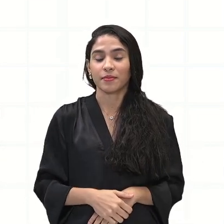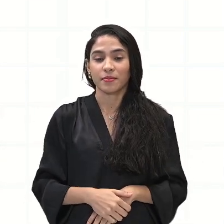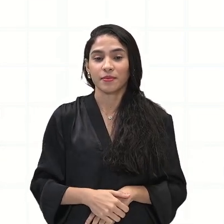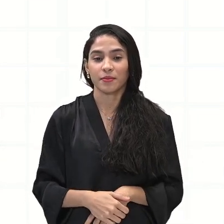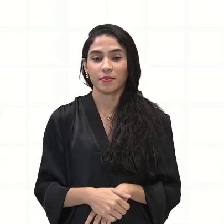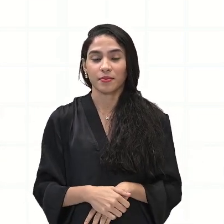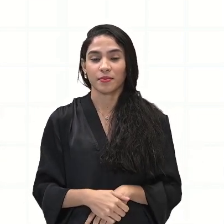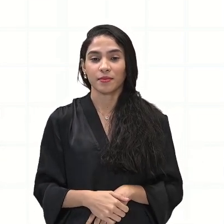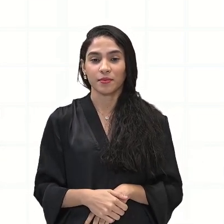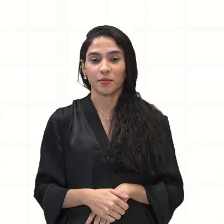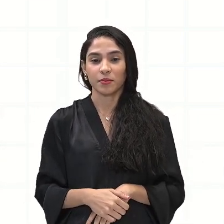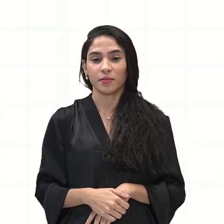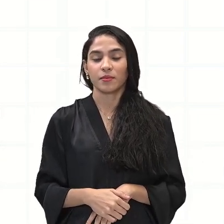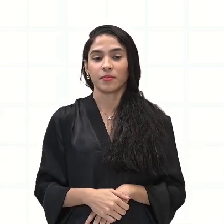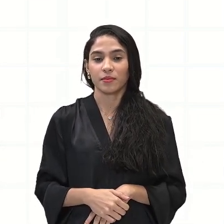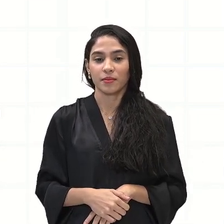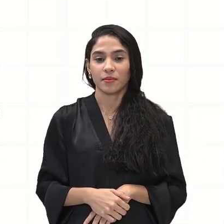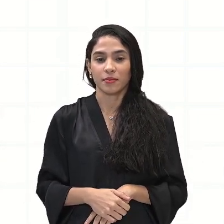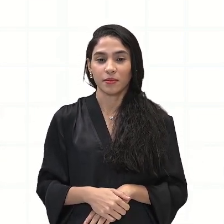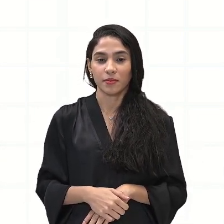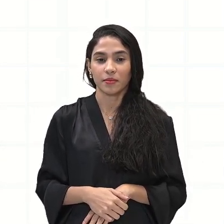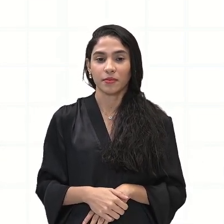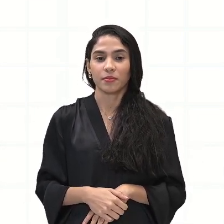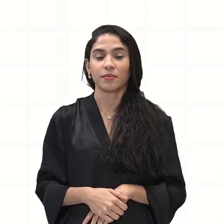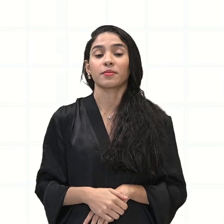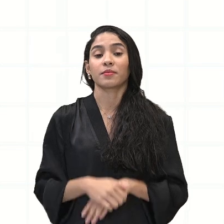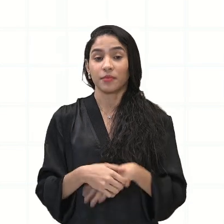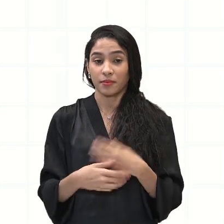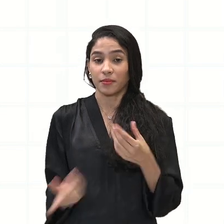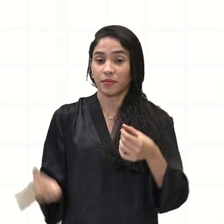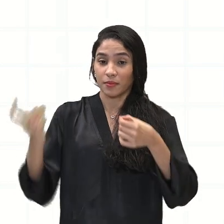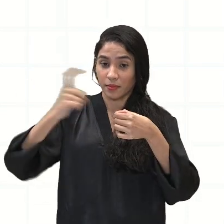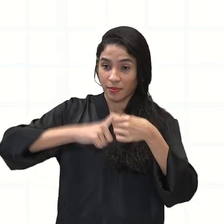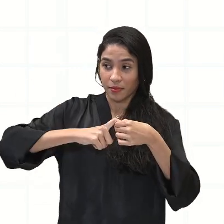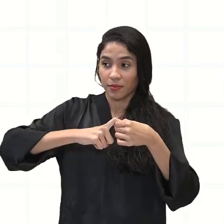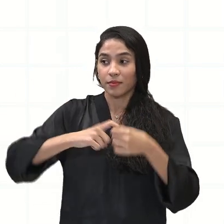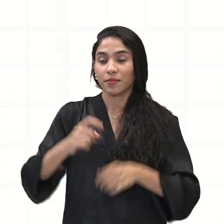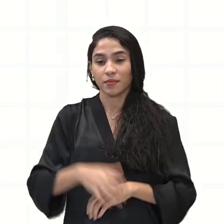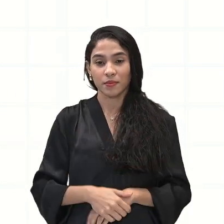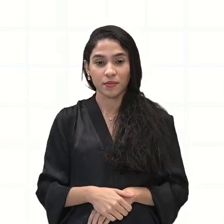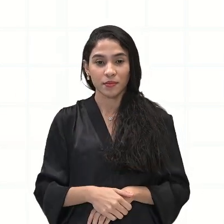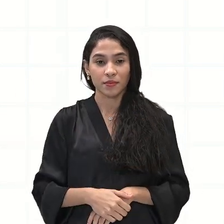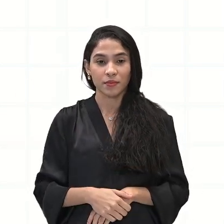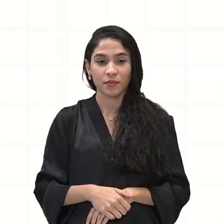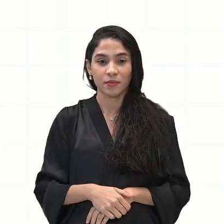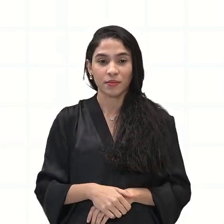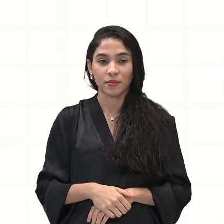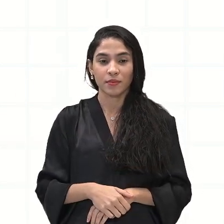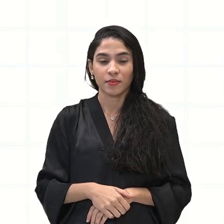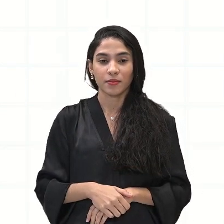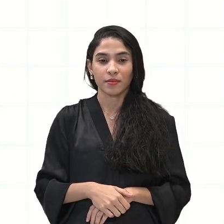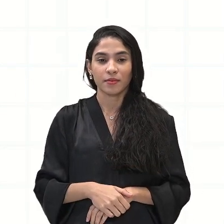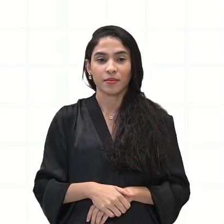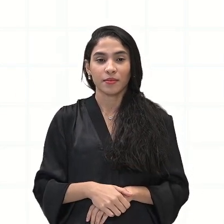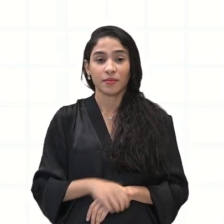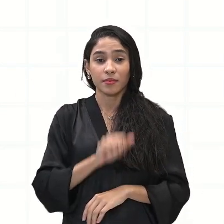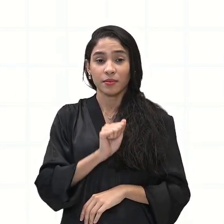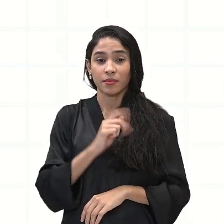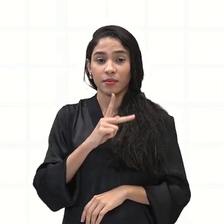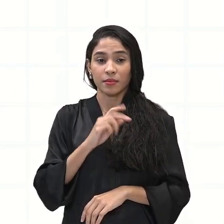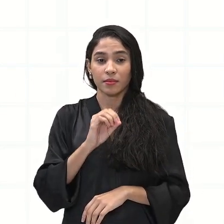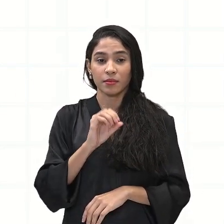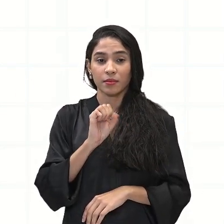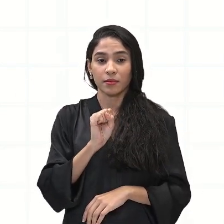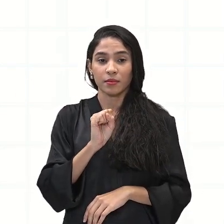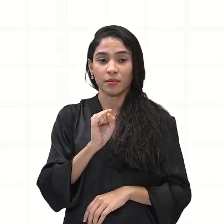Então, com isso, voltando aqui, o conceito de apóstrofe,